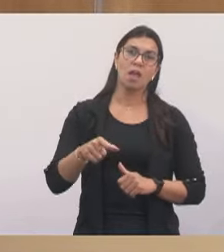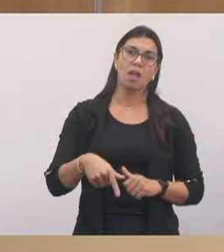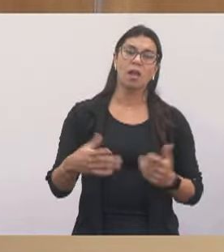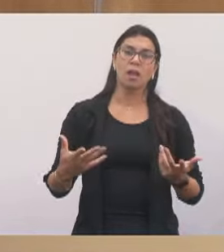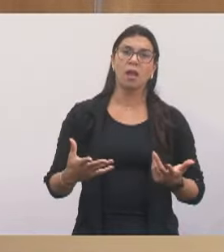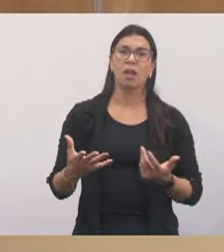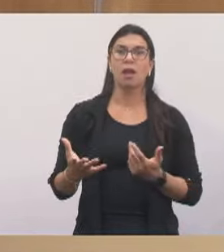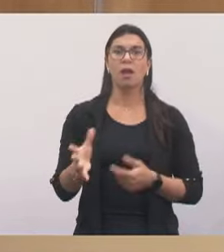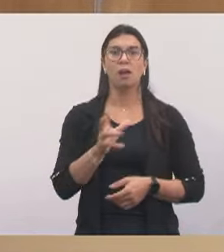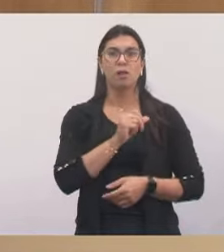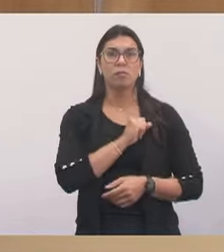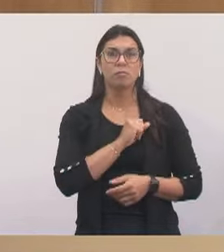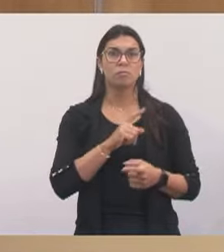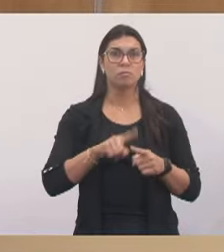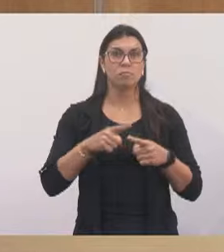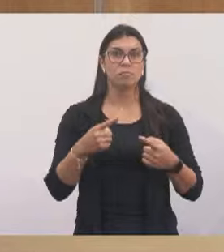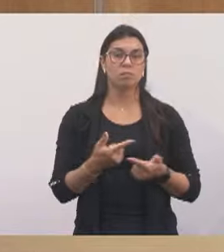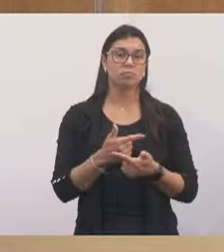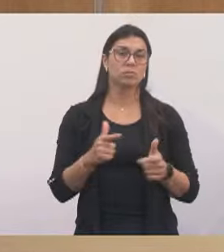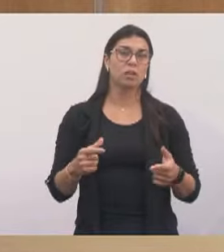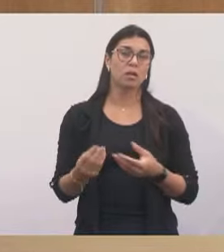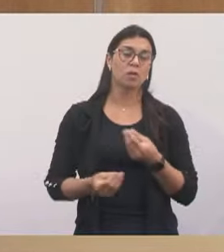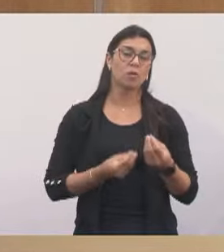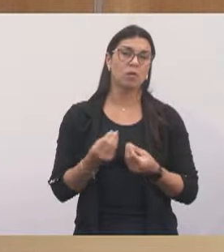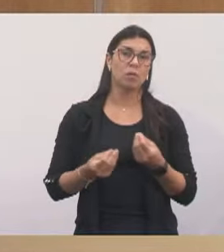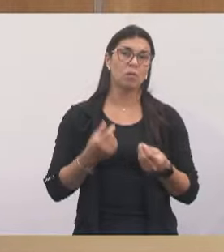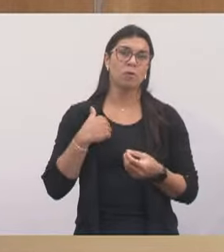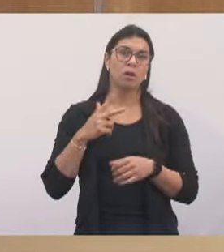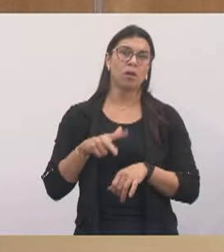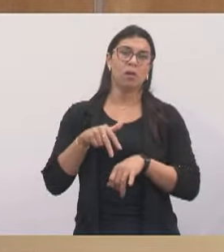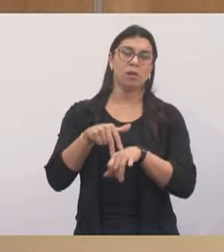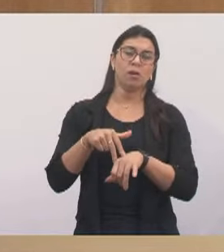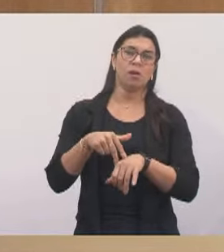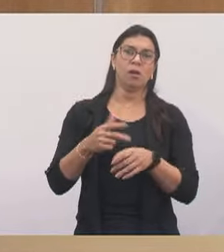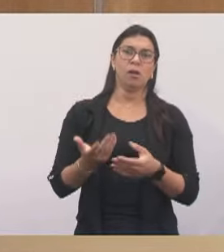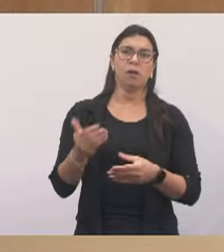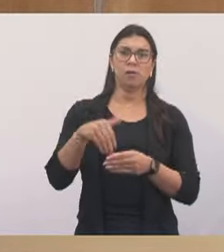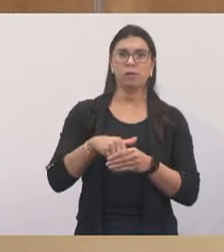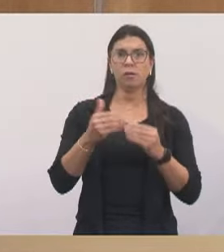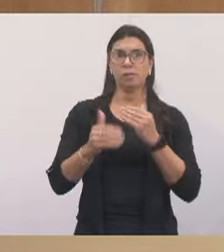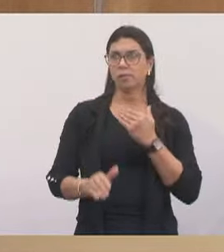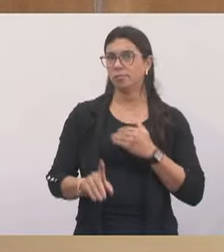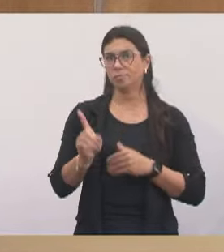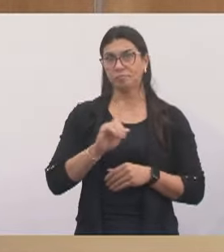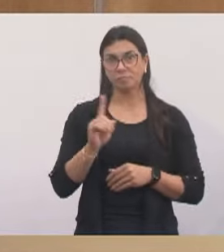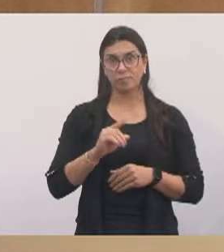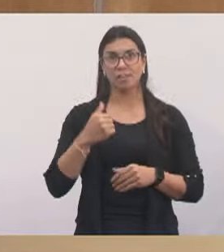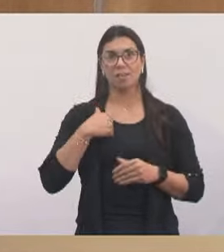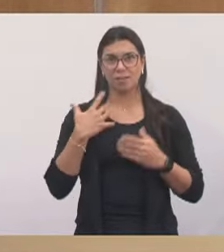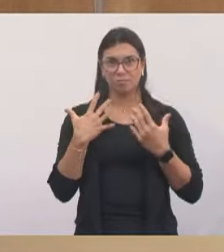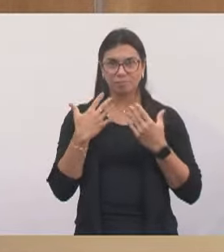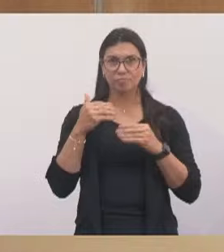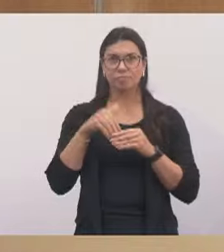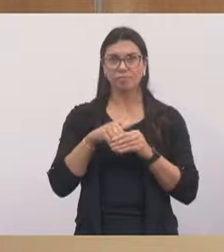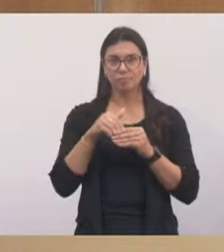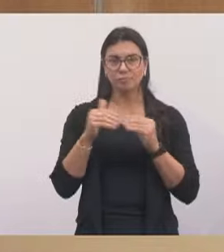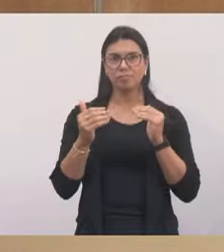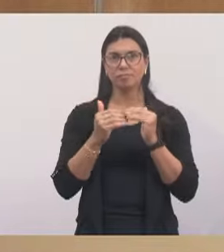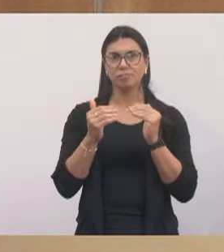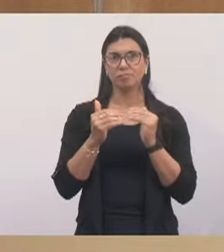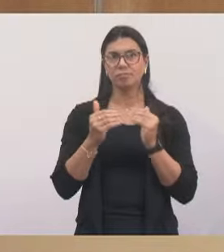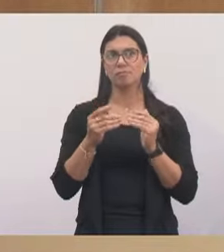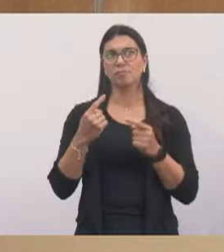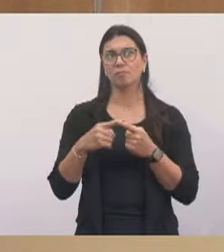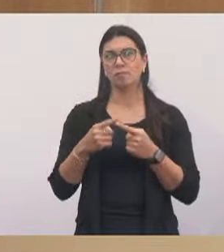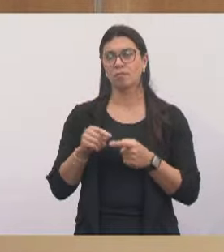uma paixão, e aí não tem como eu vir aqui e votar contrário a um projeto desse, né? Um clube que eu